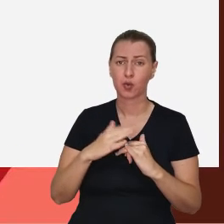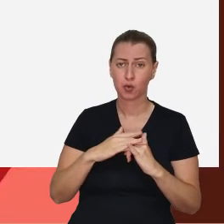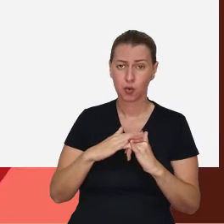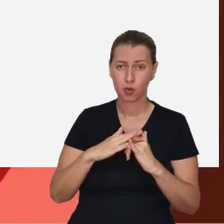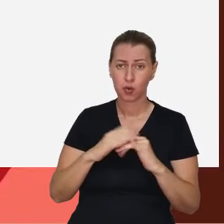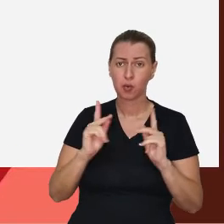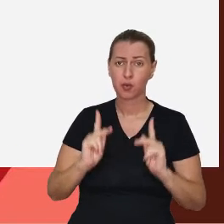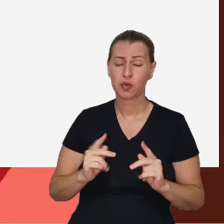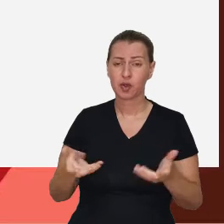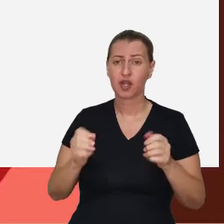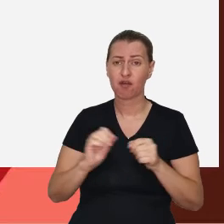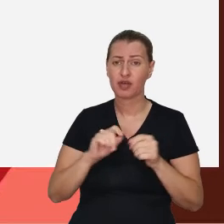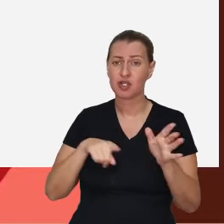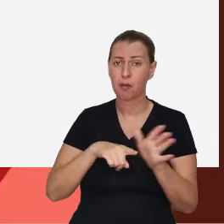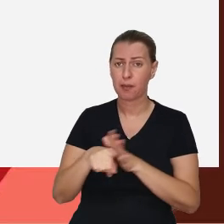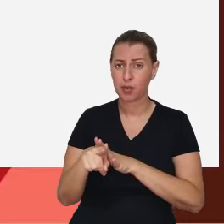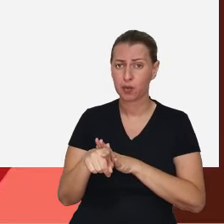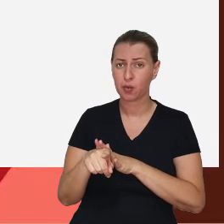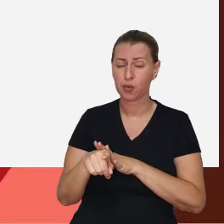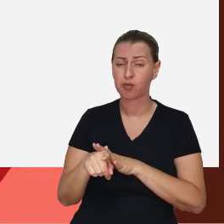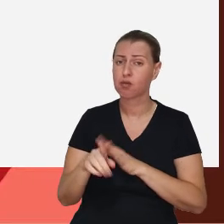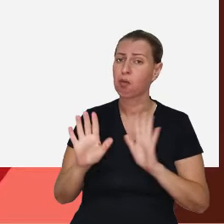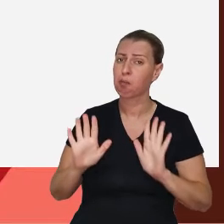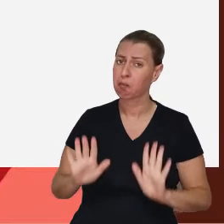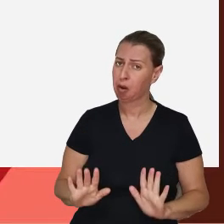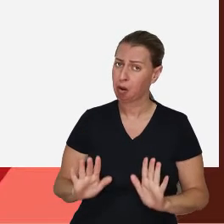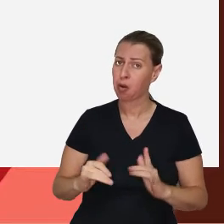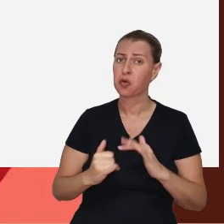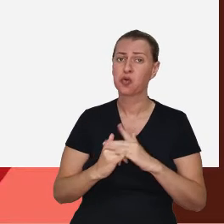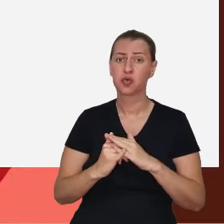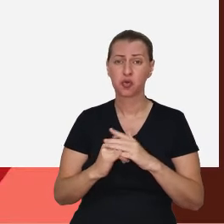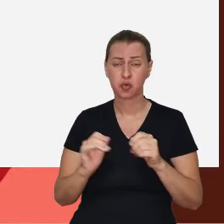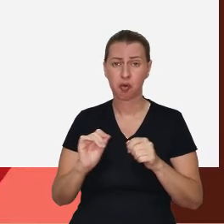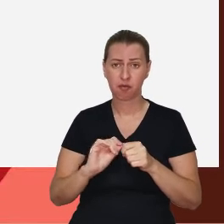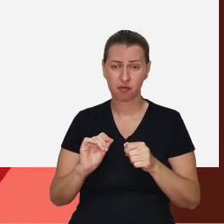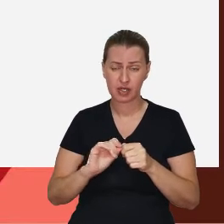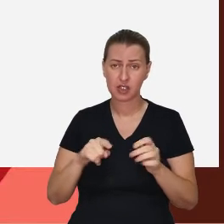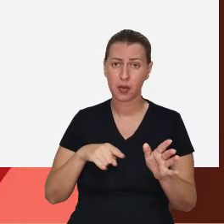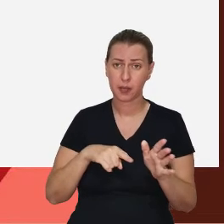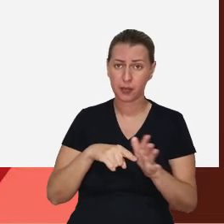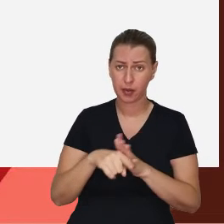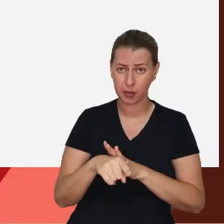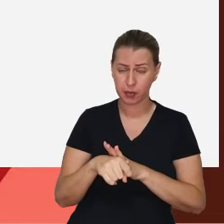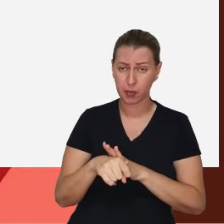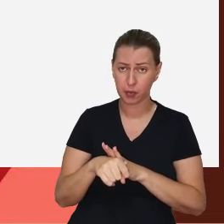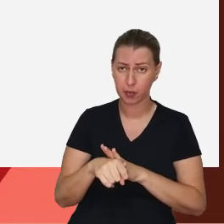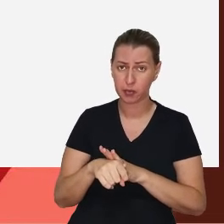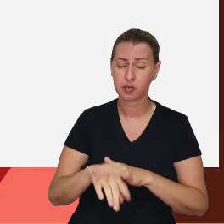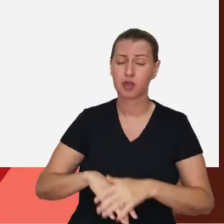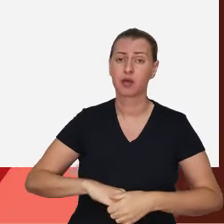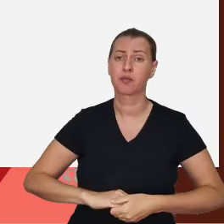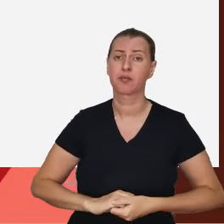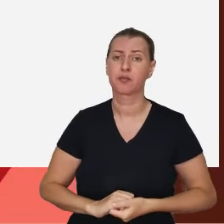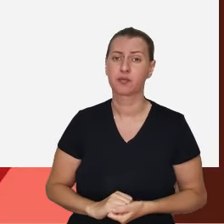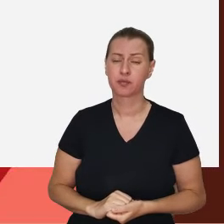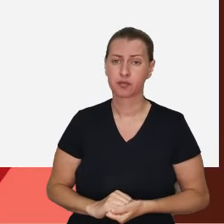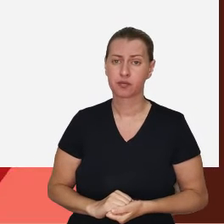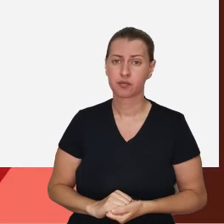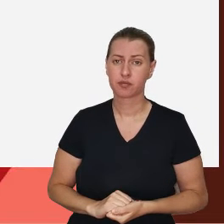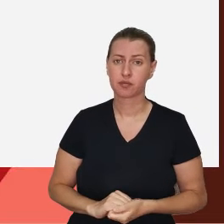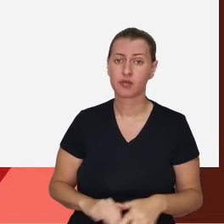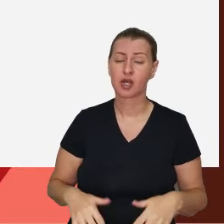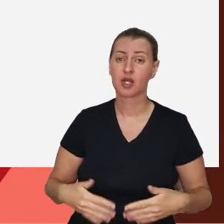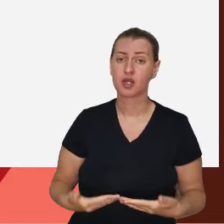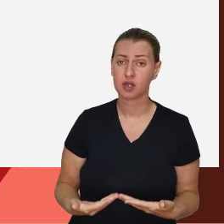quiser aí fazer uma pergunta, por gentileza, no YouTube, que eu estou com duas telas abertas, porque o YouTube que a gente está usando a plataforma aqui, ele não puxa, como é o YouTube da